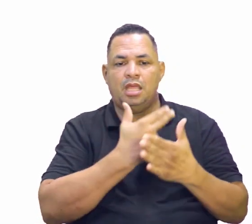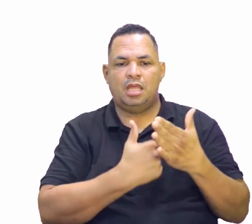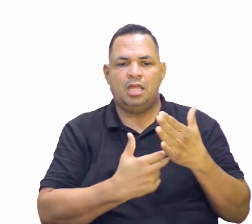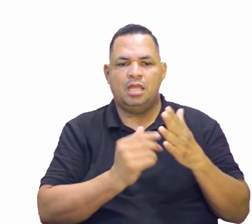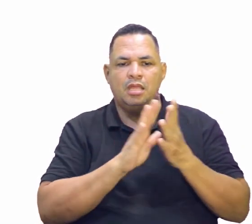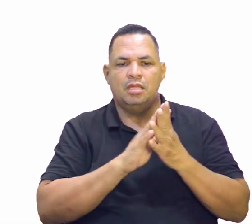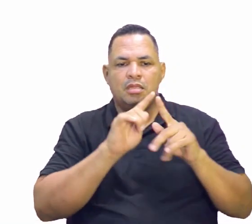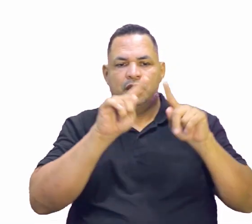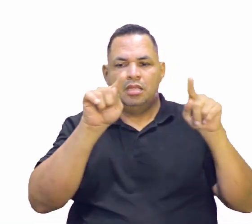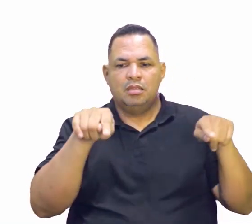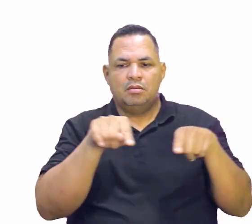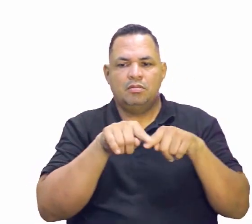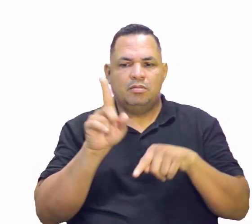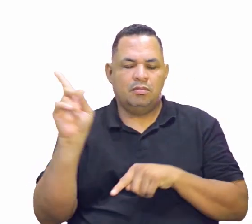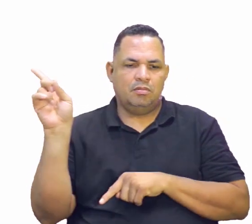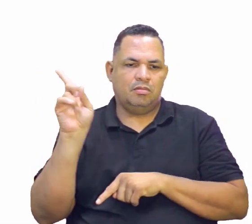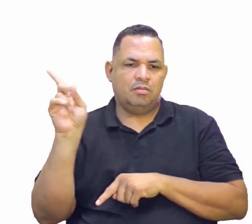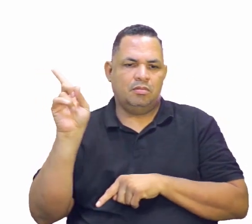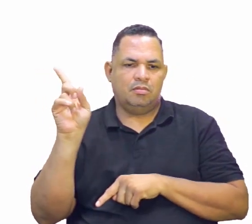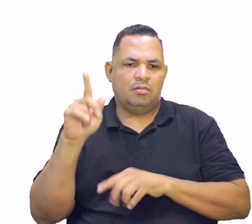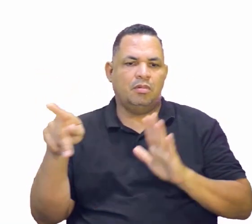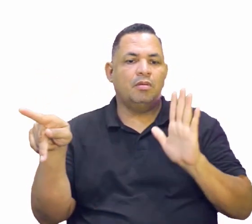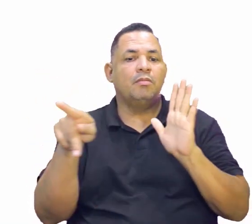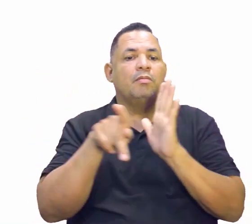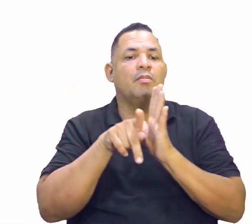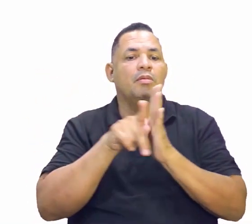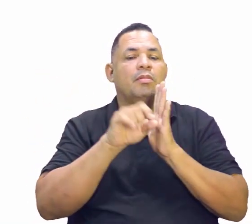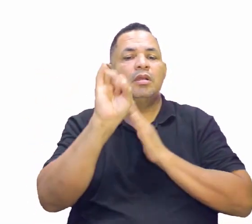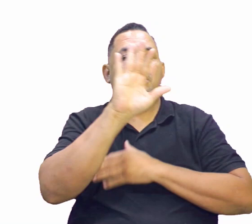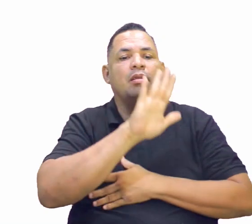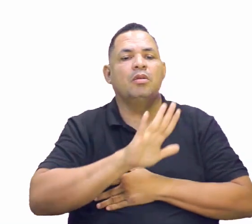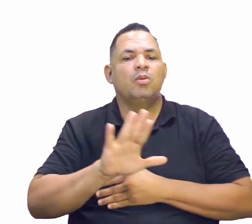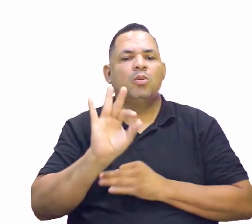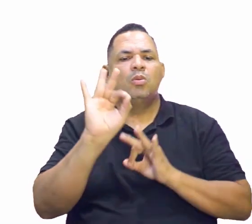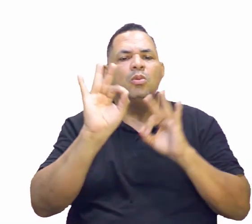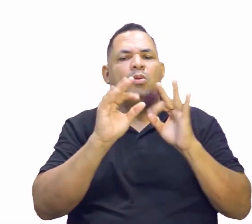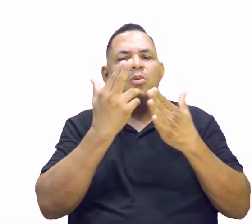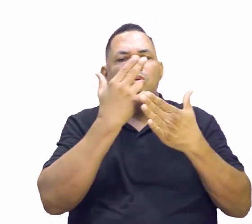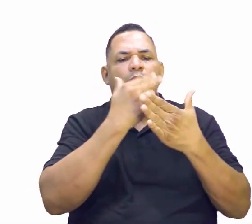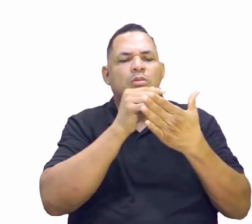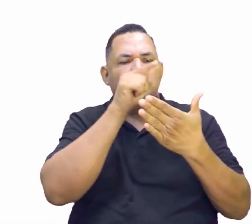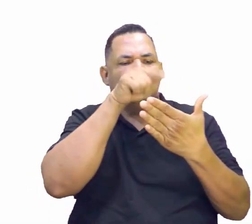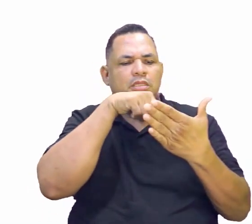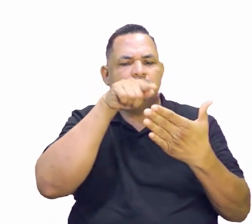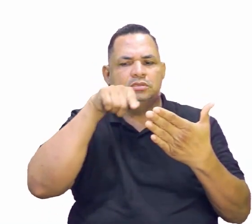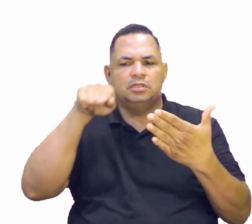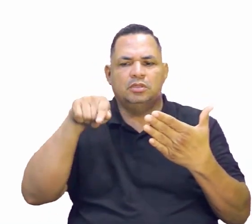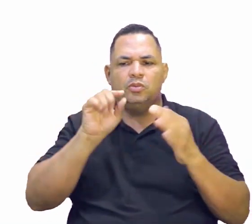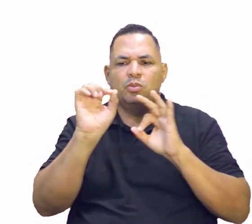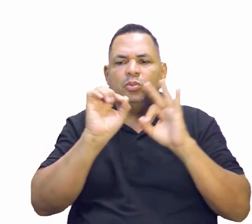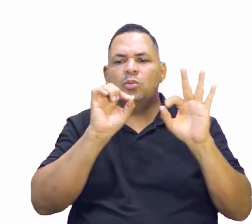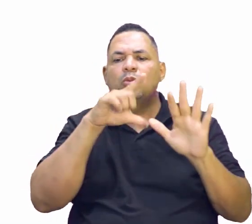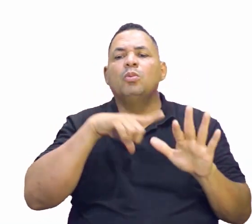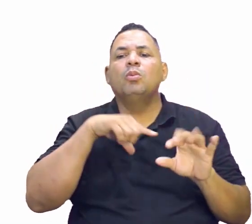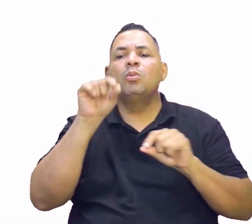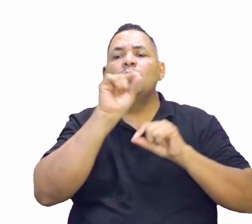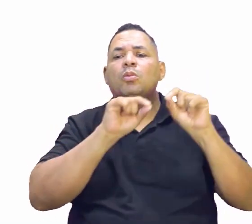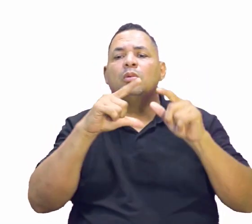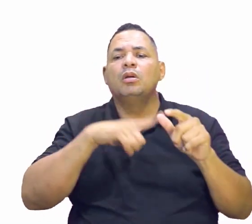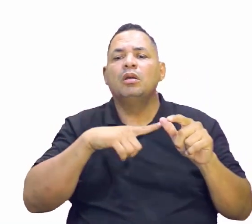aqui, Autorretrato de Pablo Picasso, quais são os traços que ficam marcantes? Olha